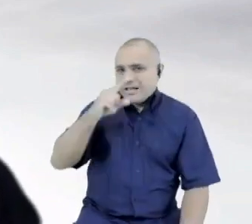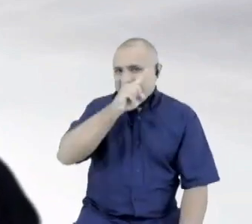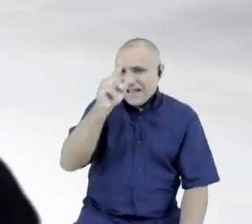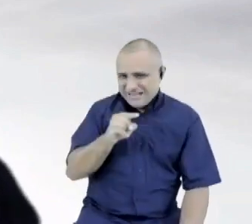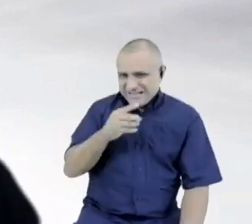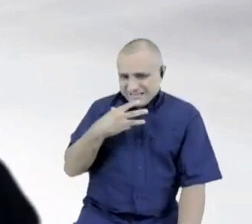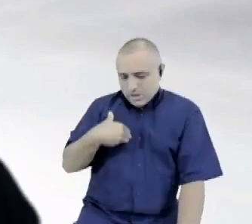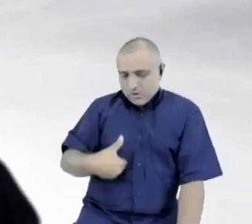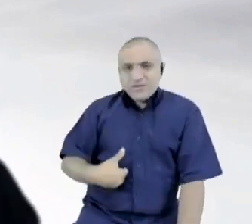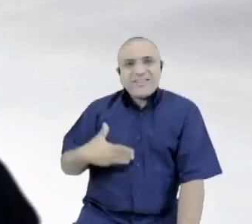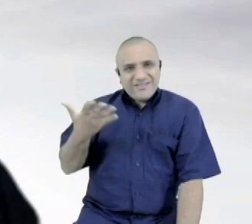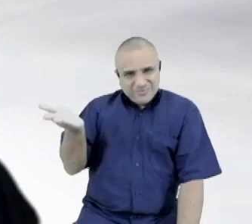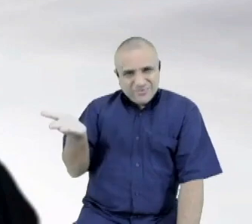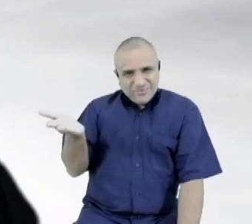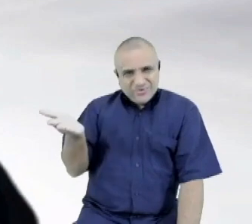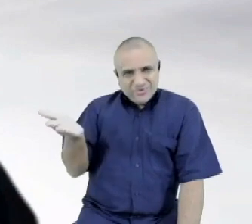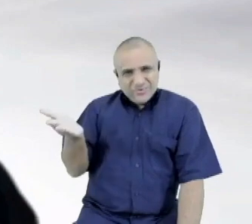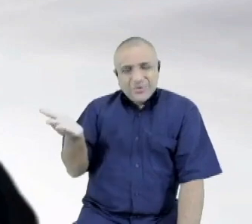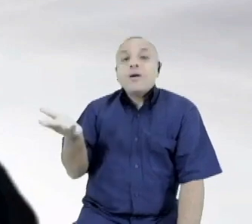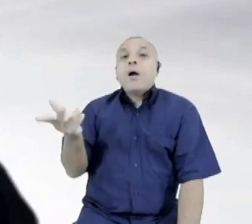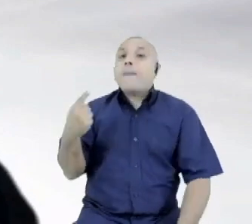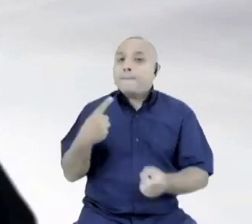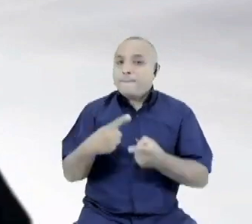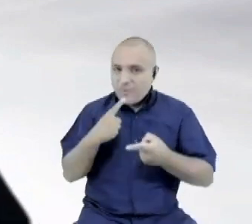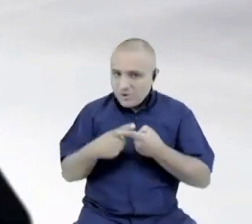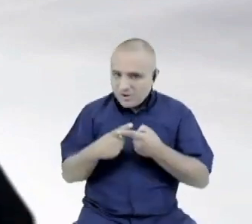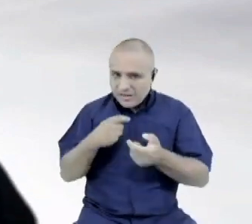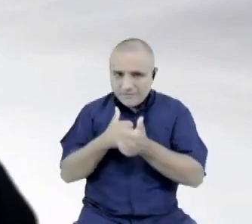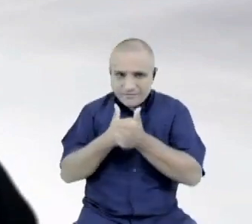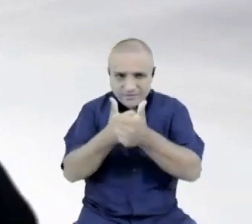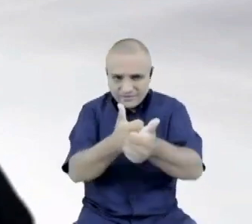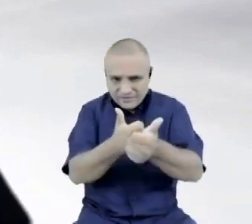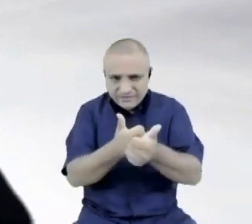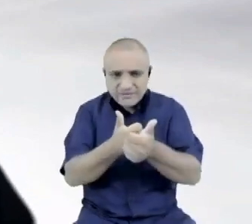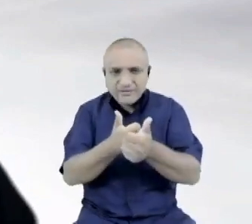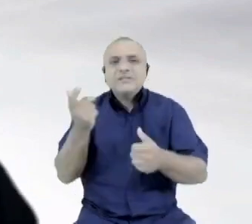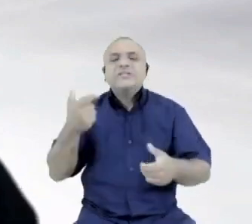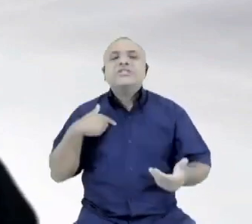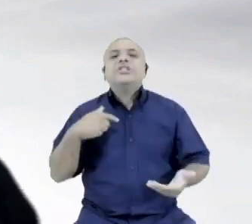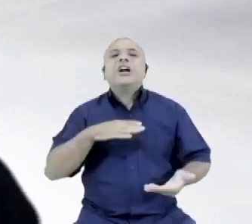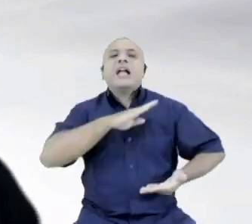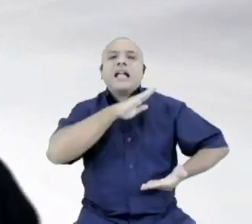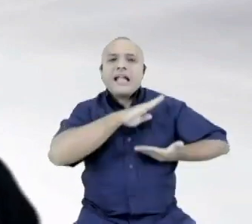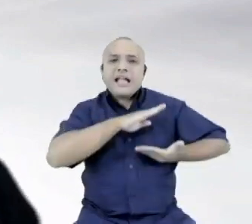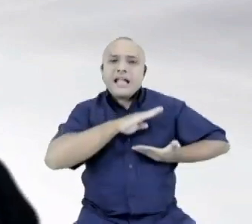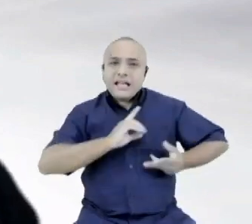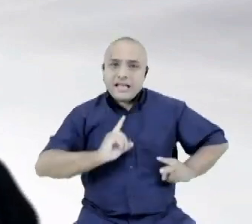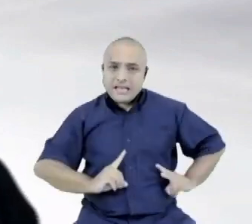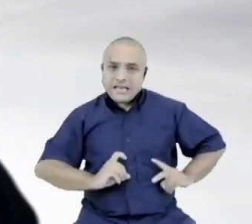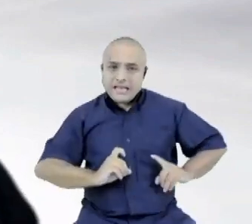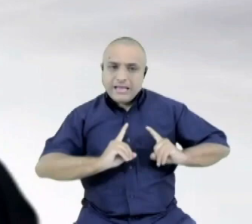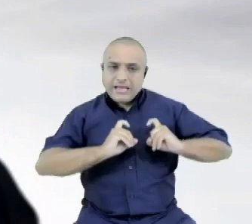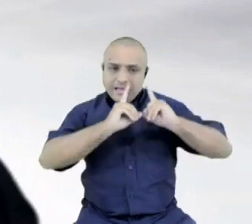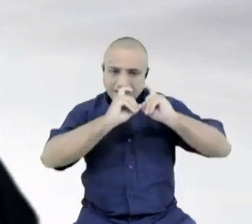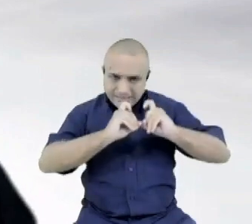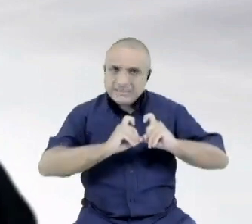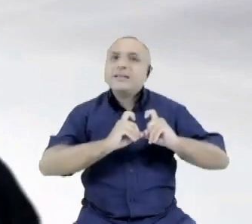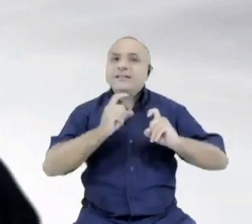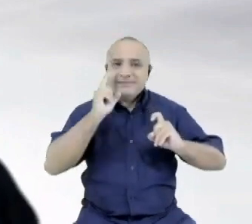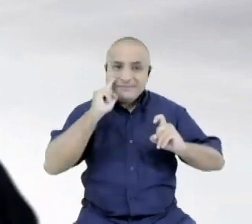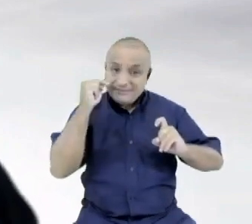né? Porque alguns protocolos de rastreio, por exemplo, de câncer de mama e de outras